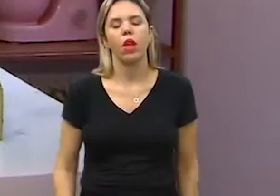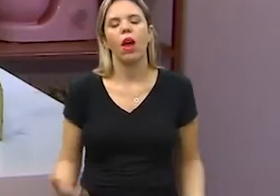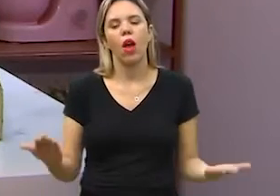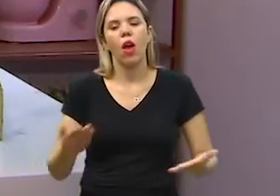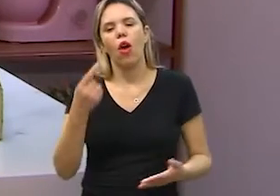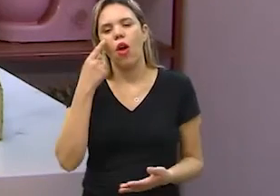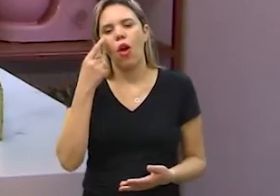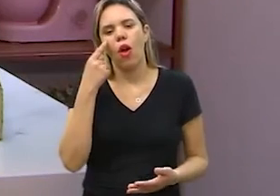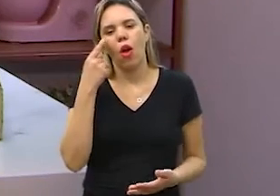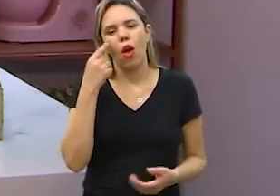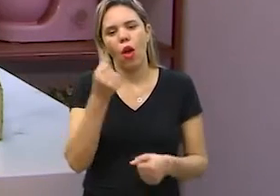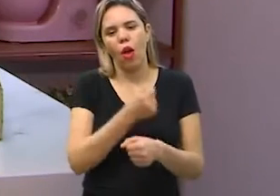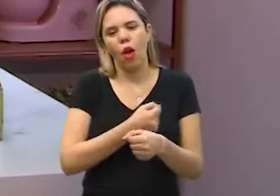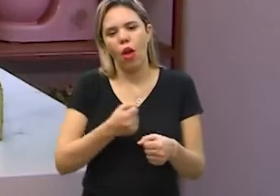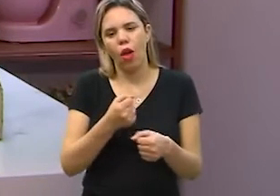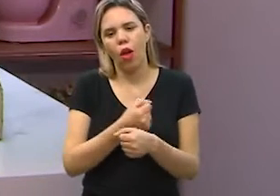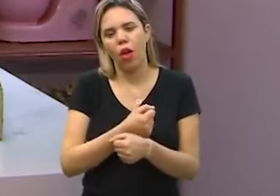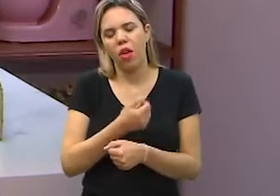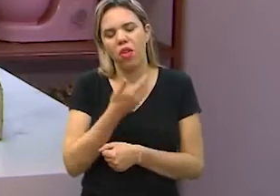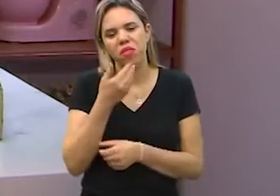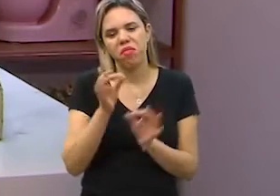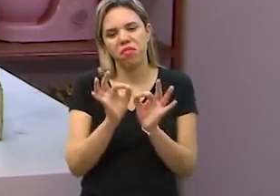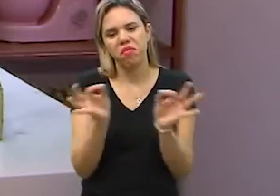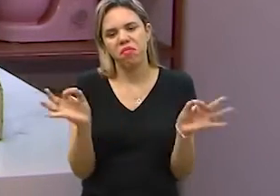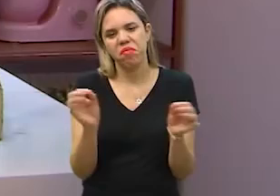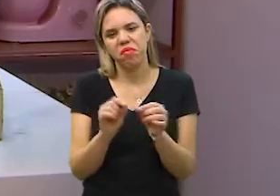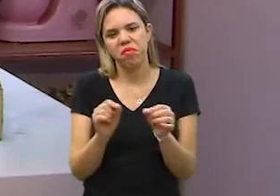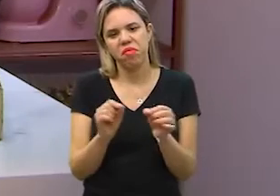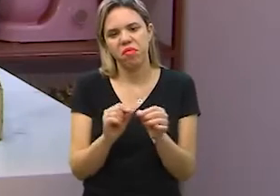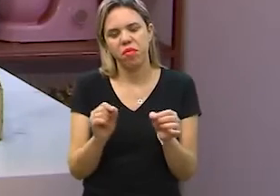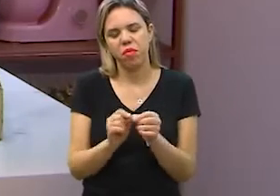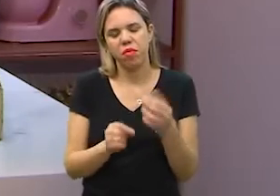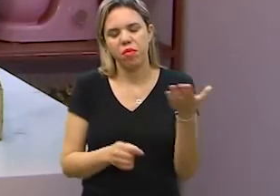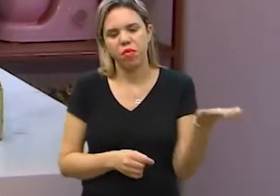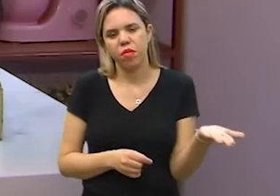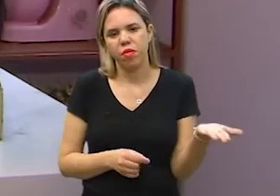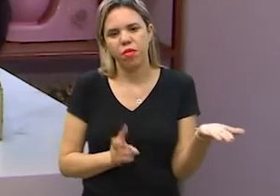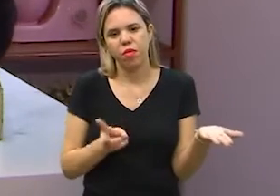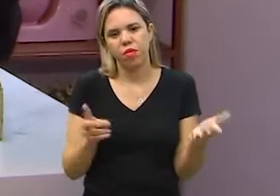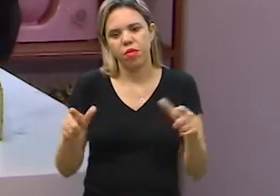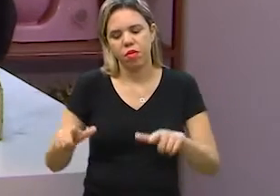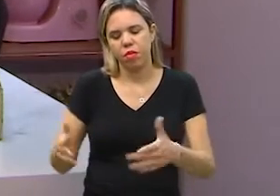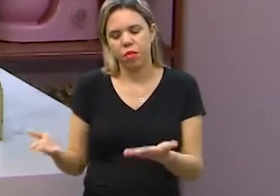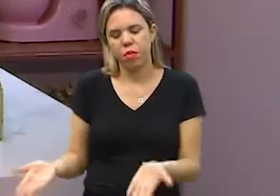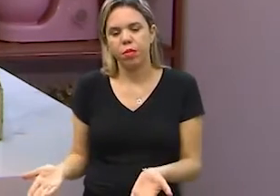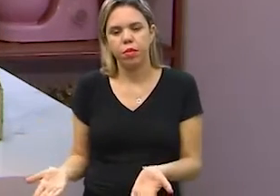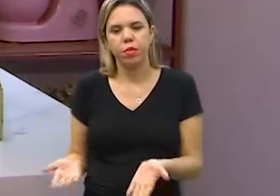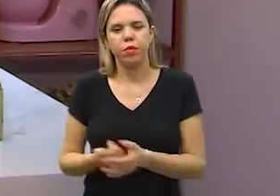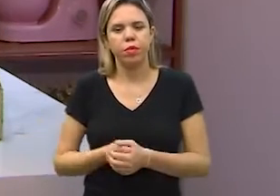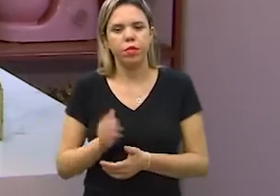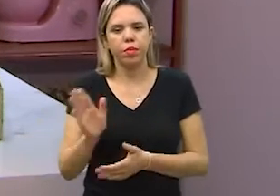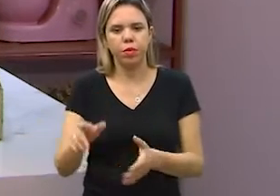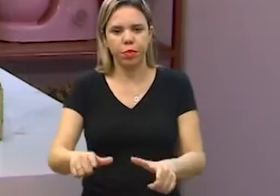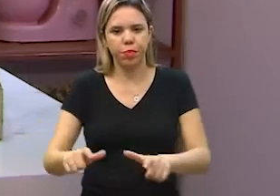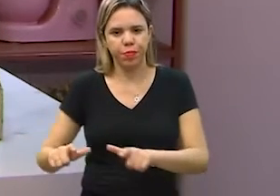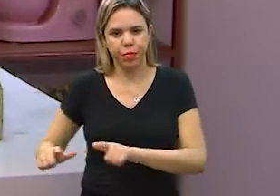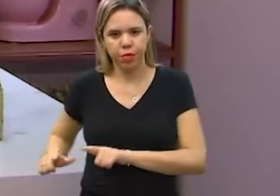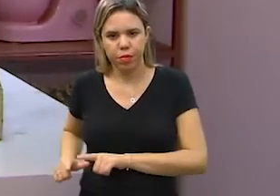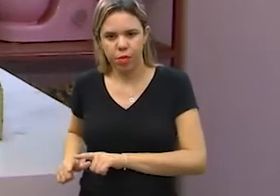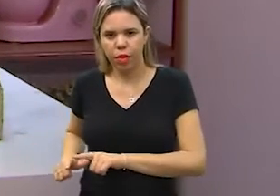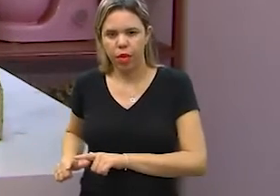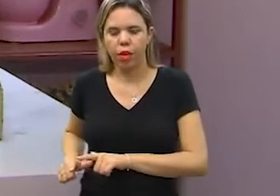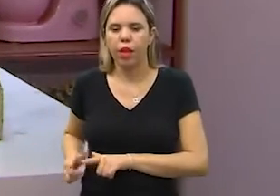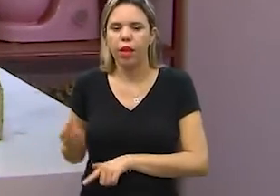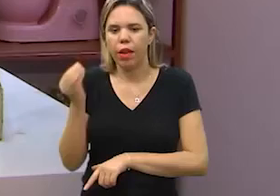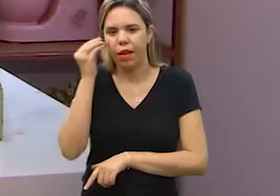Agora que você viu que a nossa receita é muito simples de fazer, a nossa esteve todo o tempo aqui. Bom, eu já vou puxar aqui para o meu